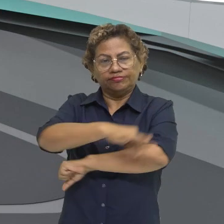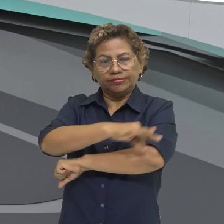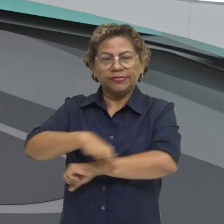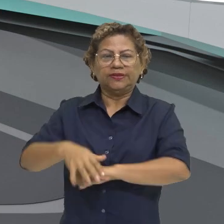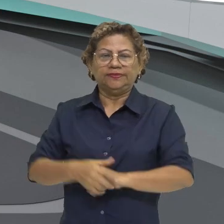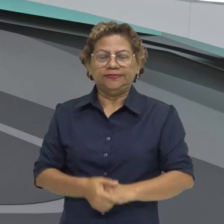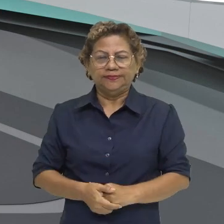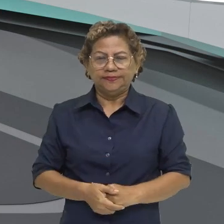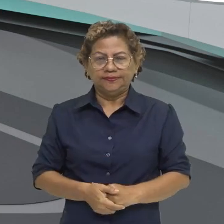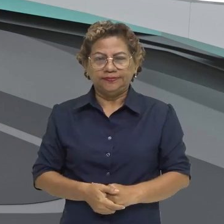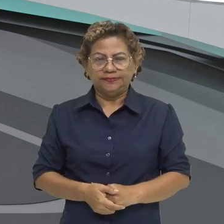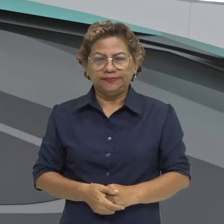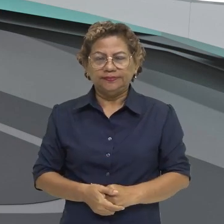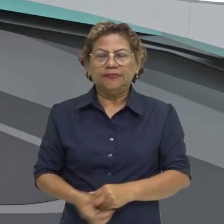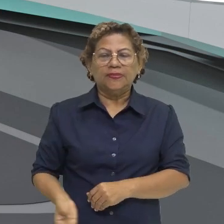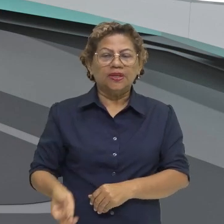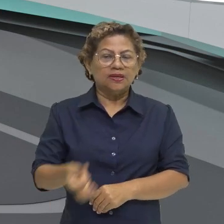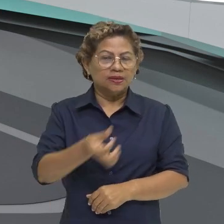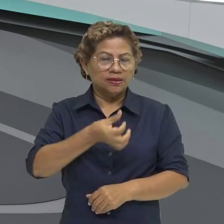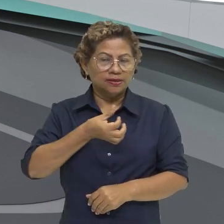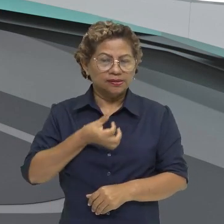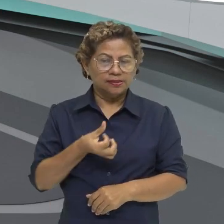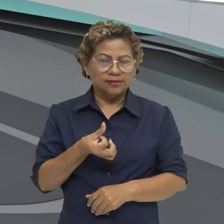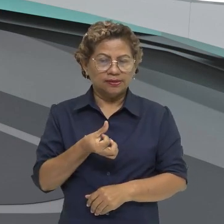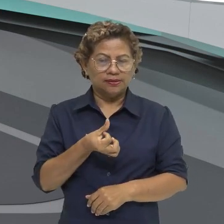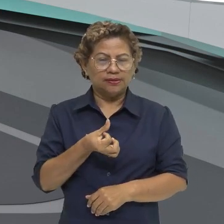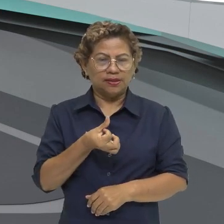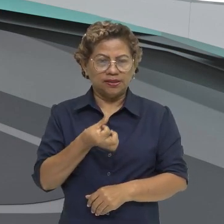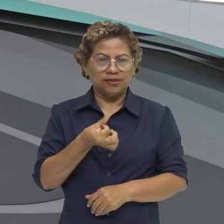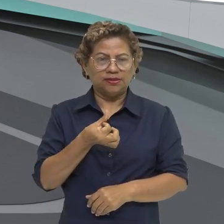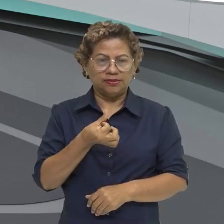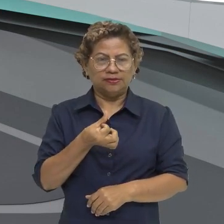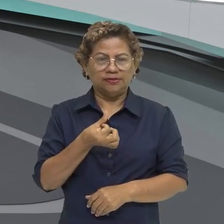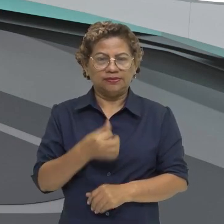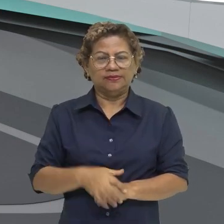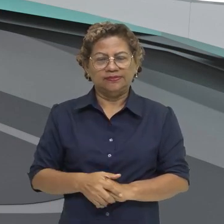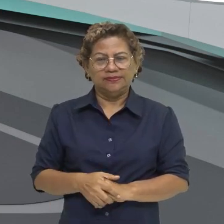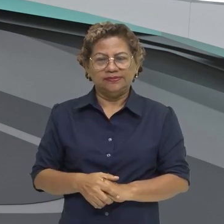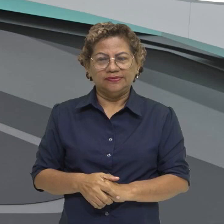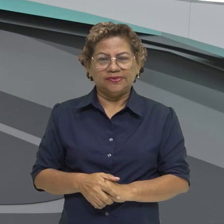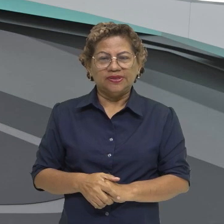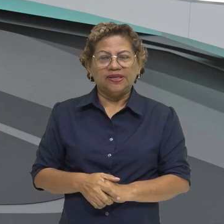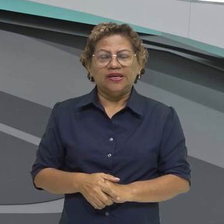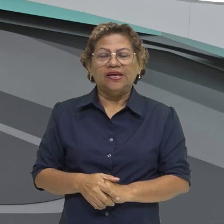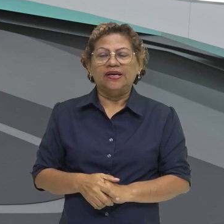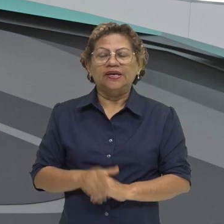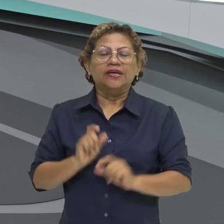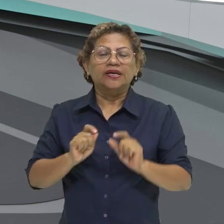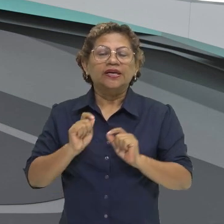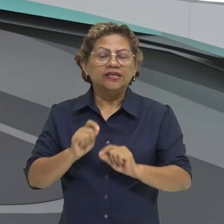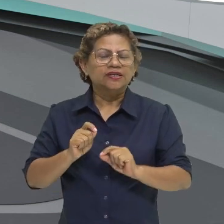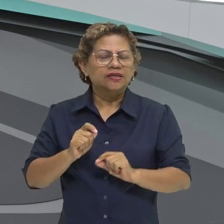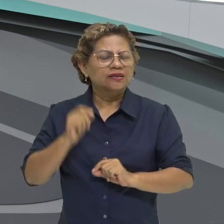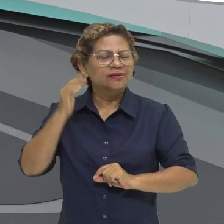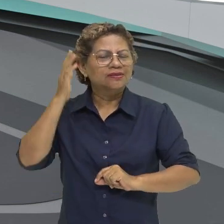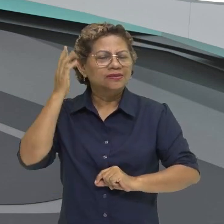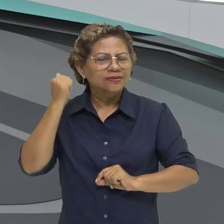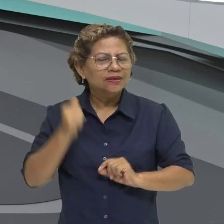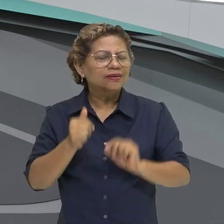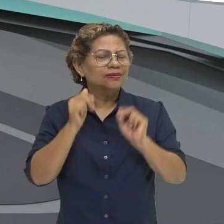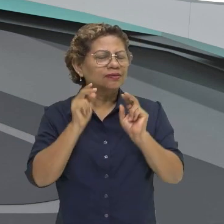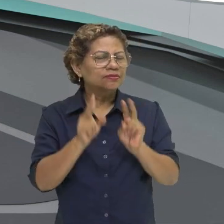constitutivos. A sexta arte é a nossa, gente, aquela que nós amamos. Eu tô falando nós aqui,